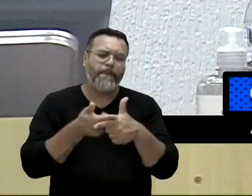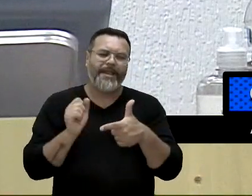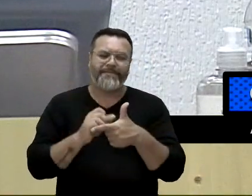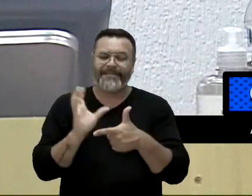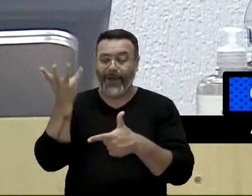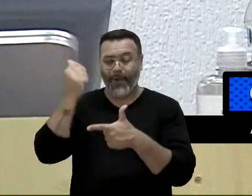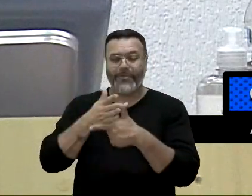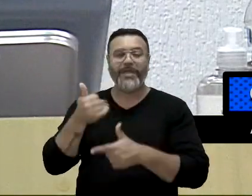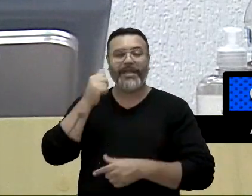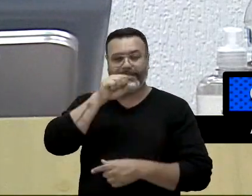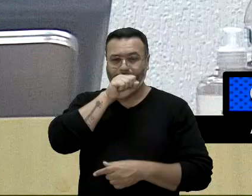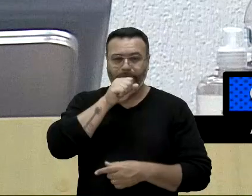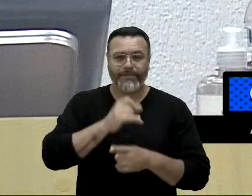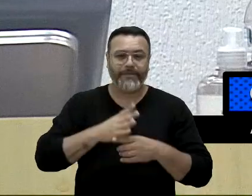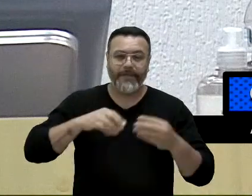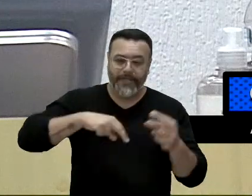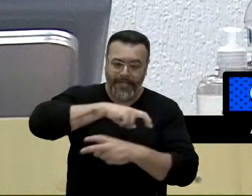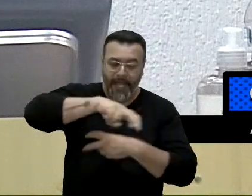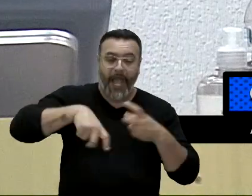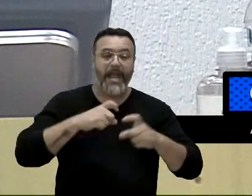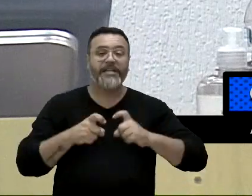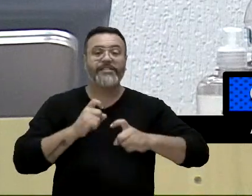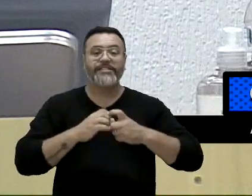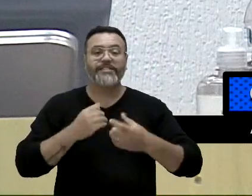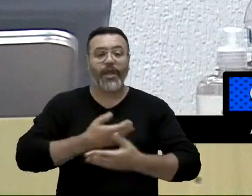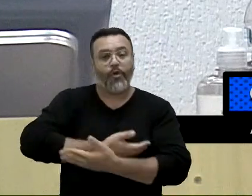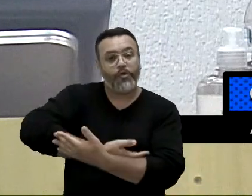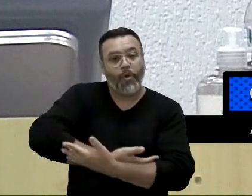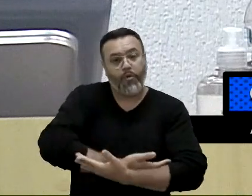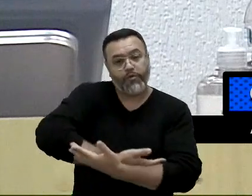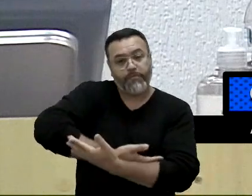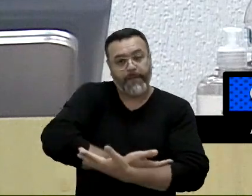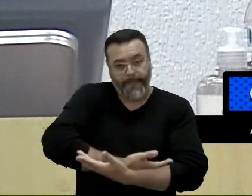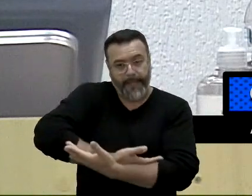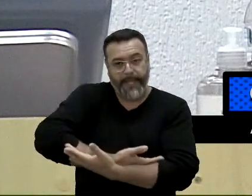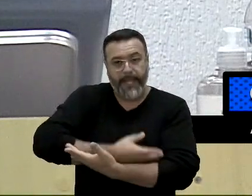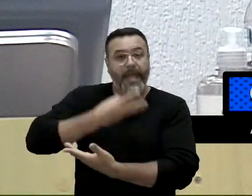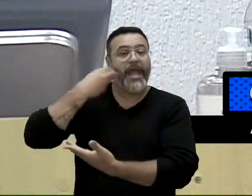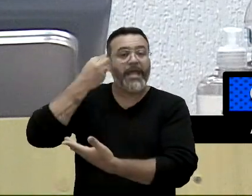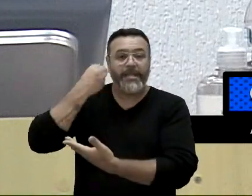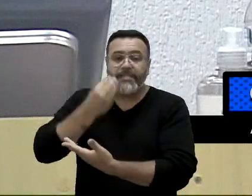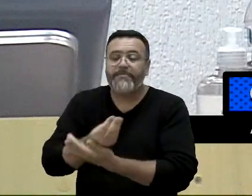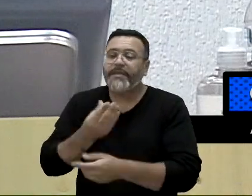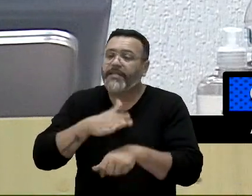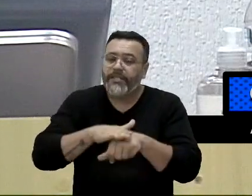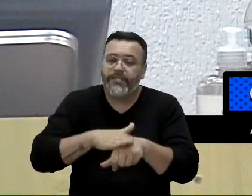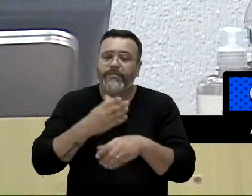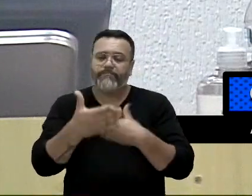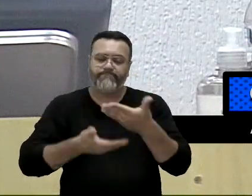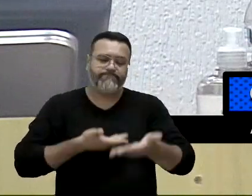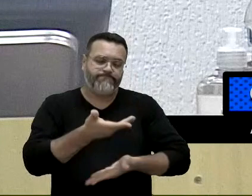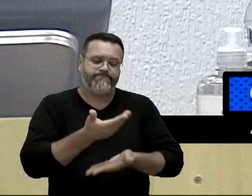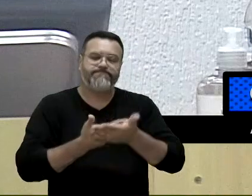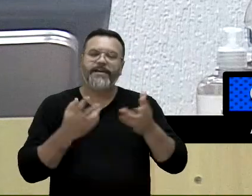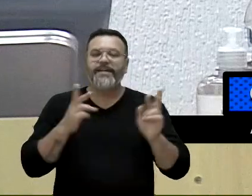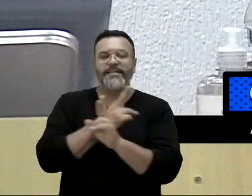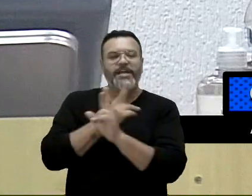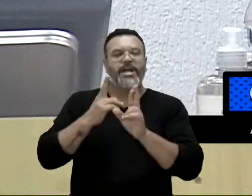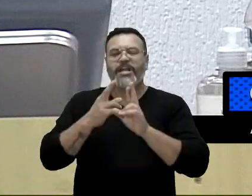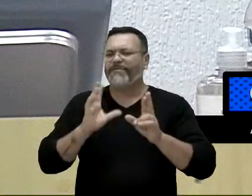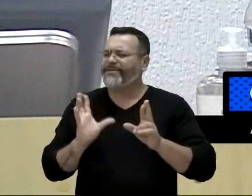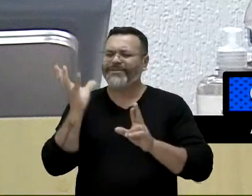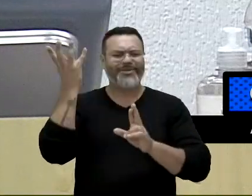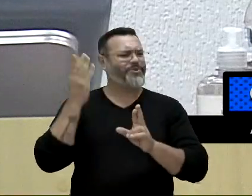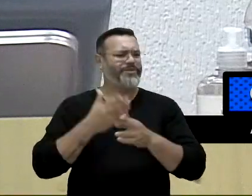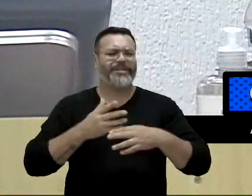reúnem numa roda semanalmente com os bebês para contar as experiências e trocar. tanto do relacionamento, tudo que acontece com o